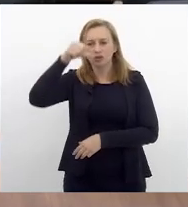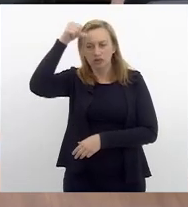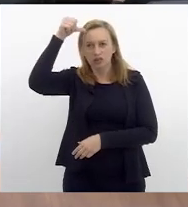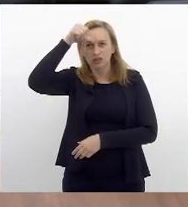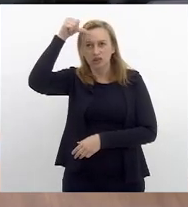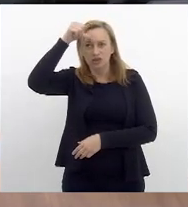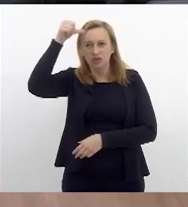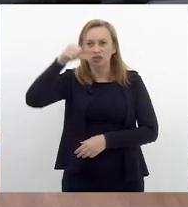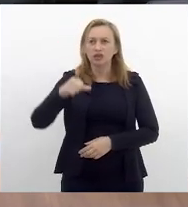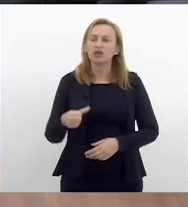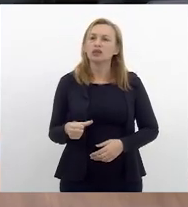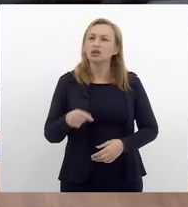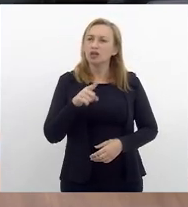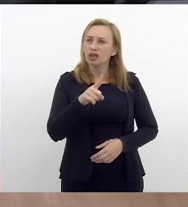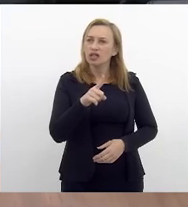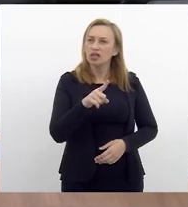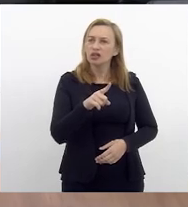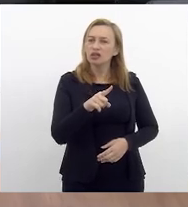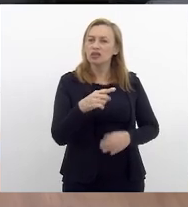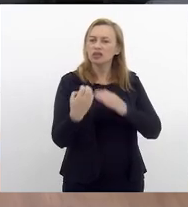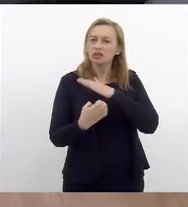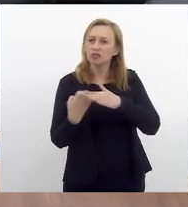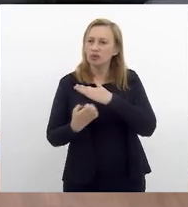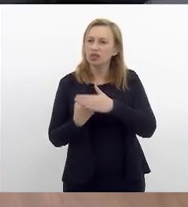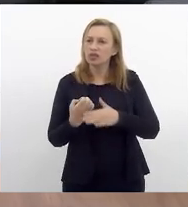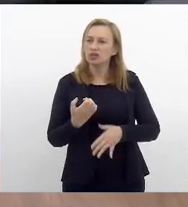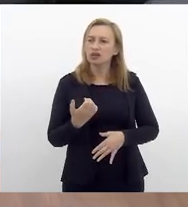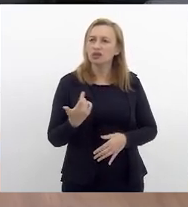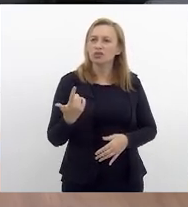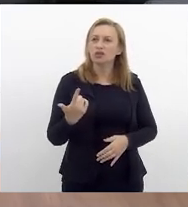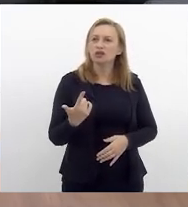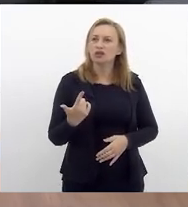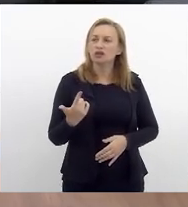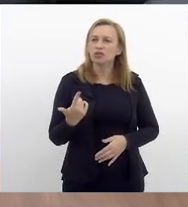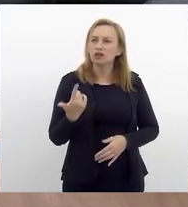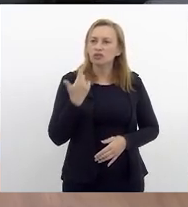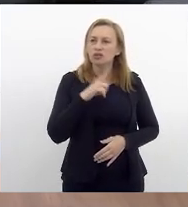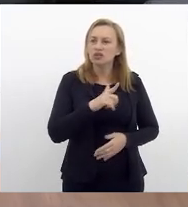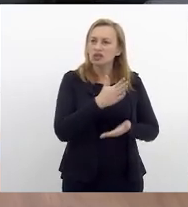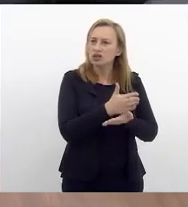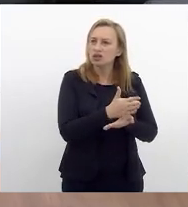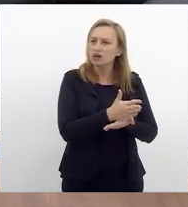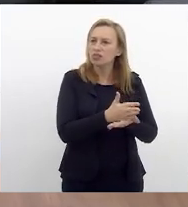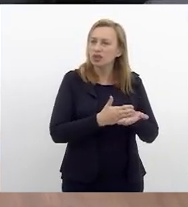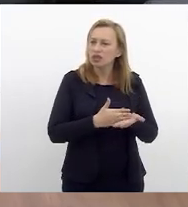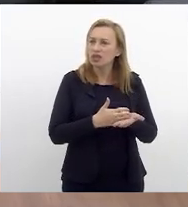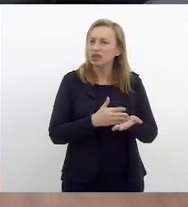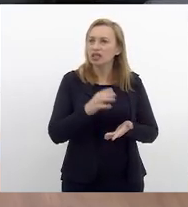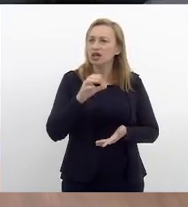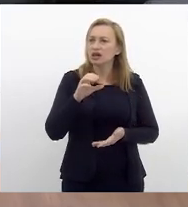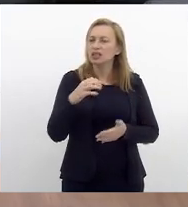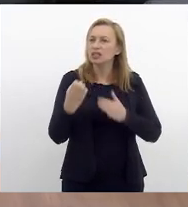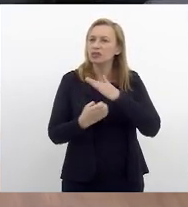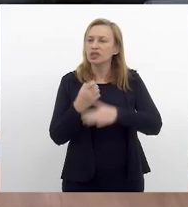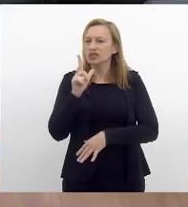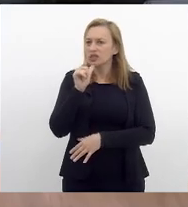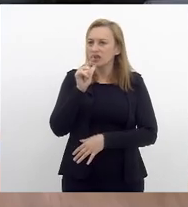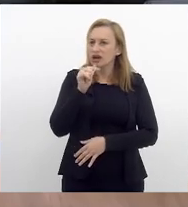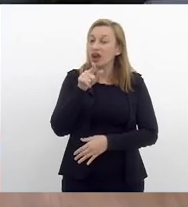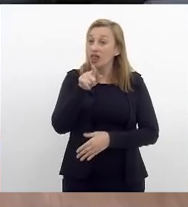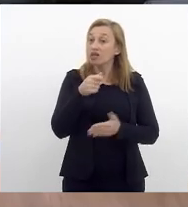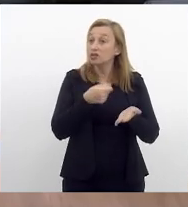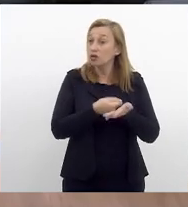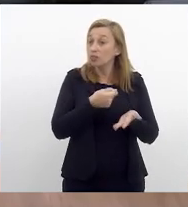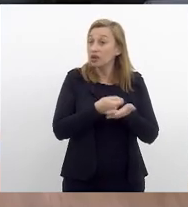diz que essas concessionárias que ganharam partes da SEDAI, elas são